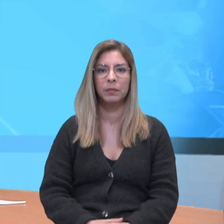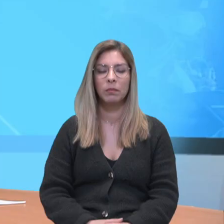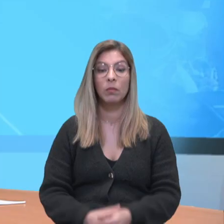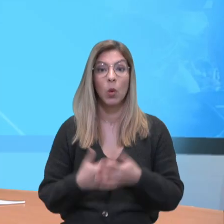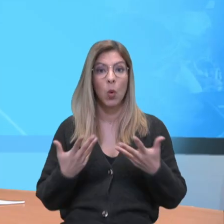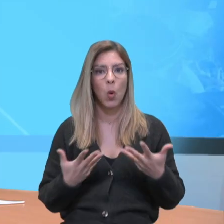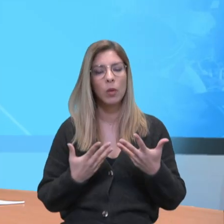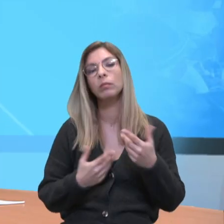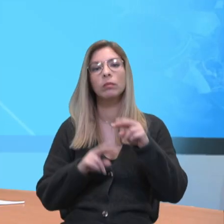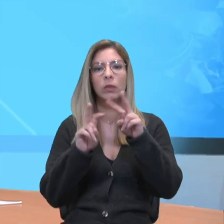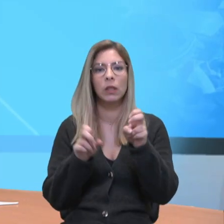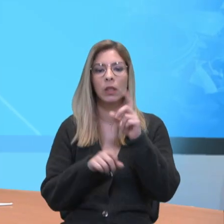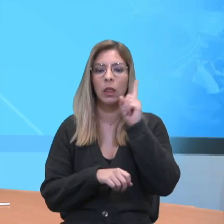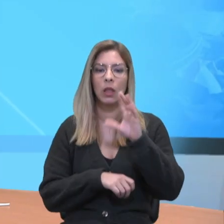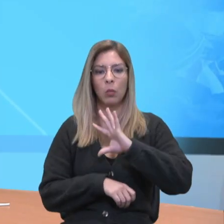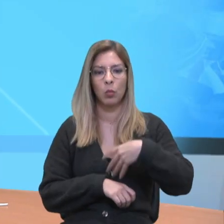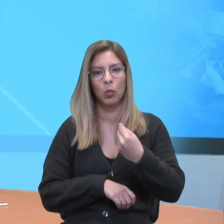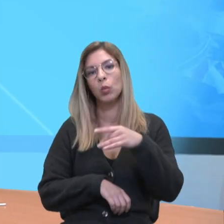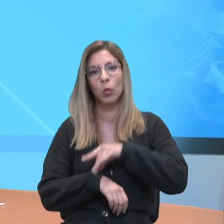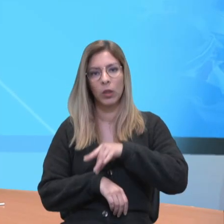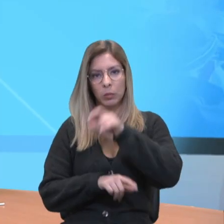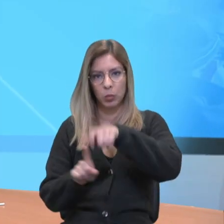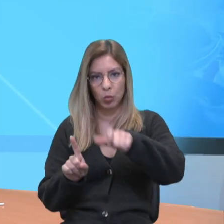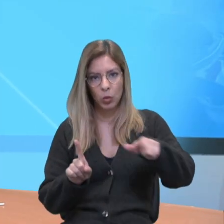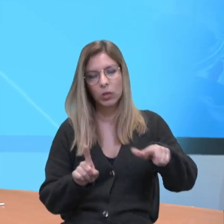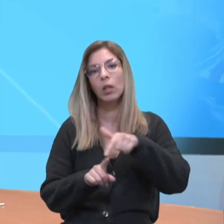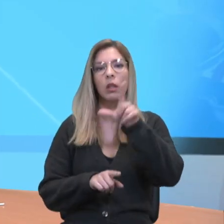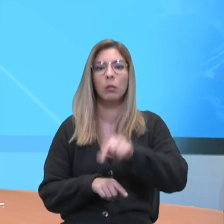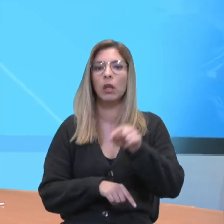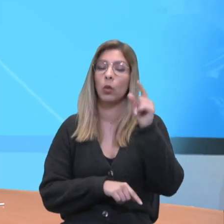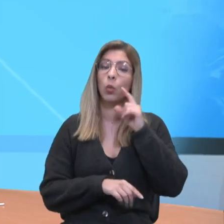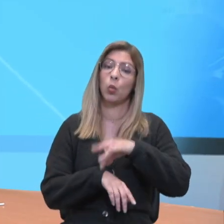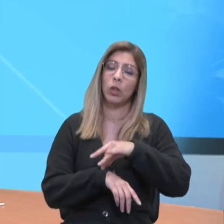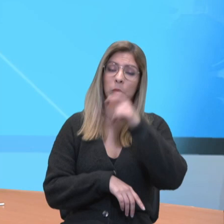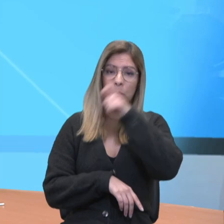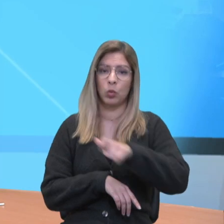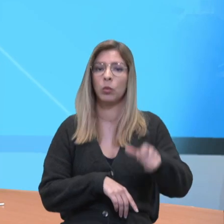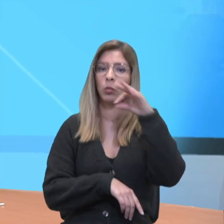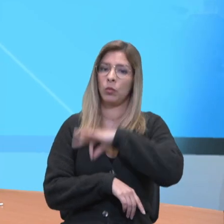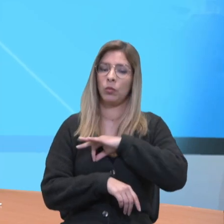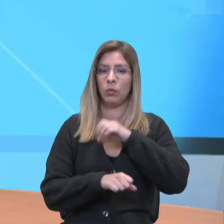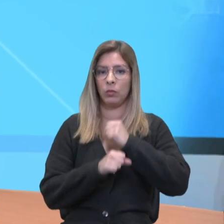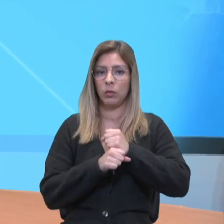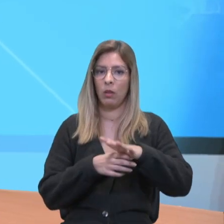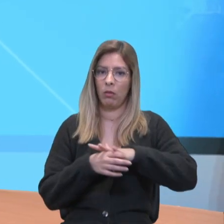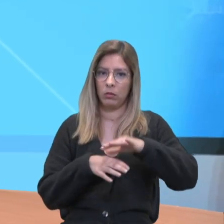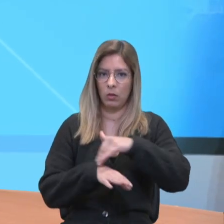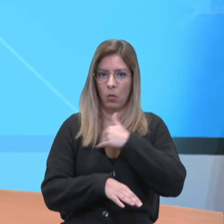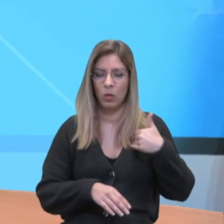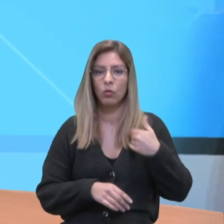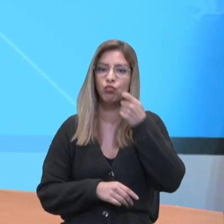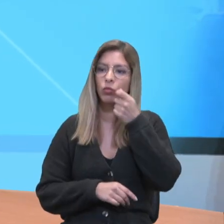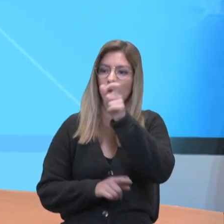Agora olhamos o Dia Mundial do Doente e o Jubileu dos Doentes e Profissionais de Saúde. Temos connosco André Pereira, diretor